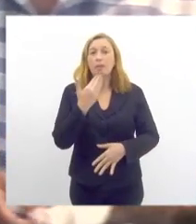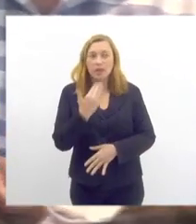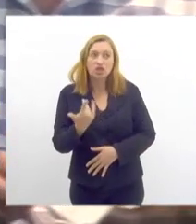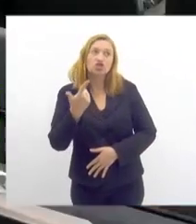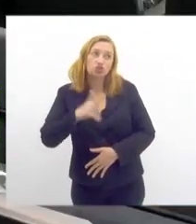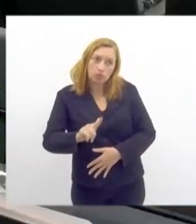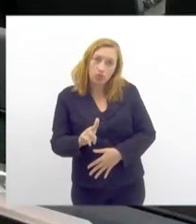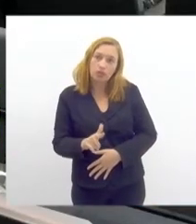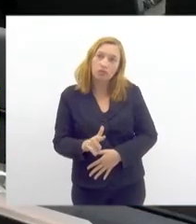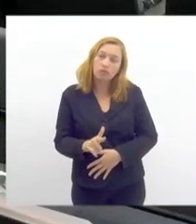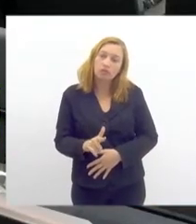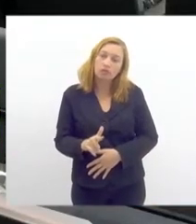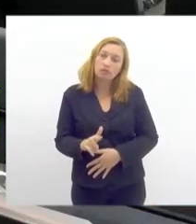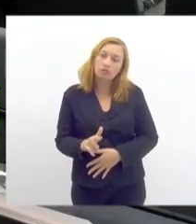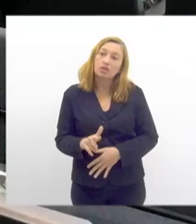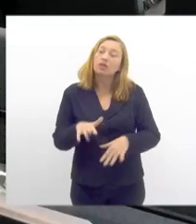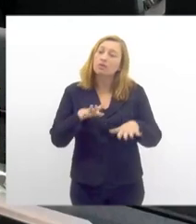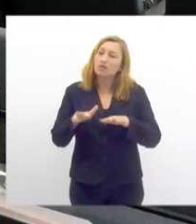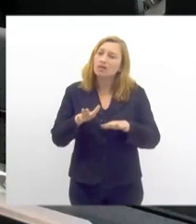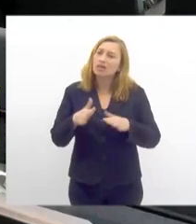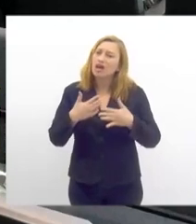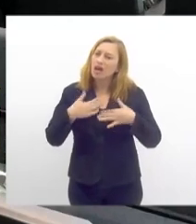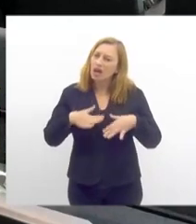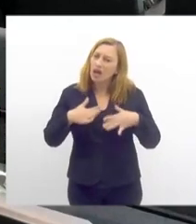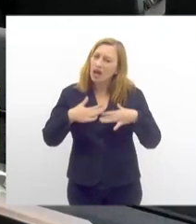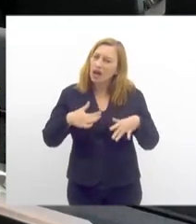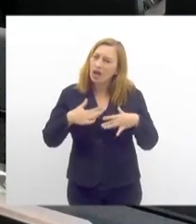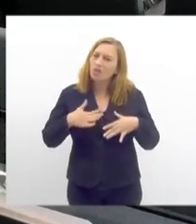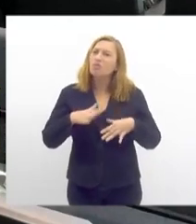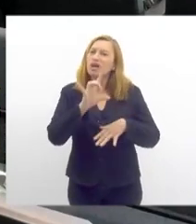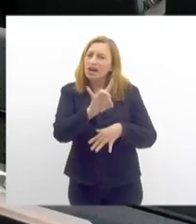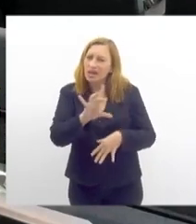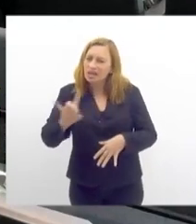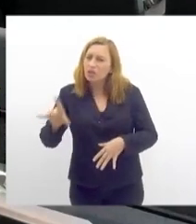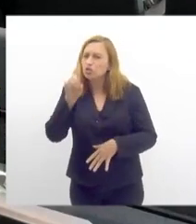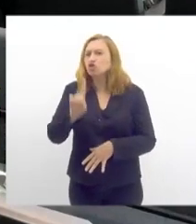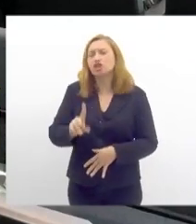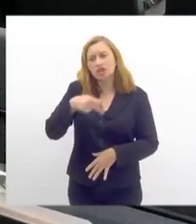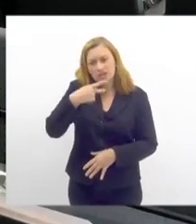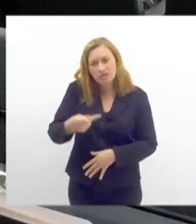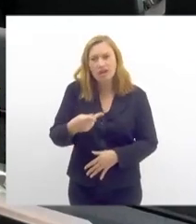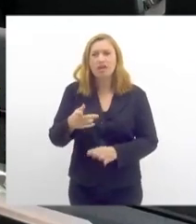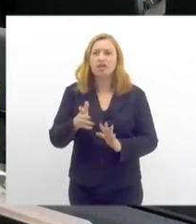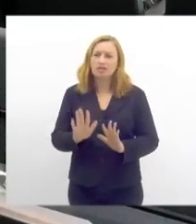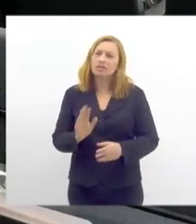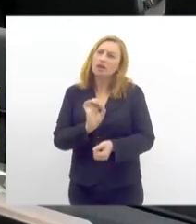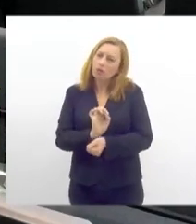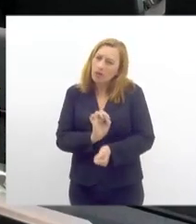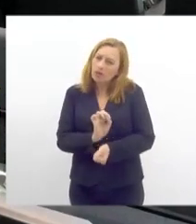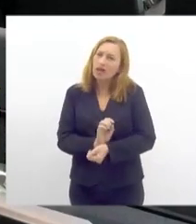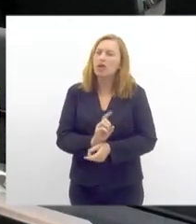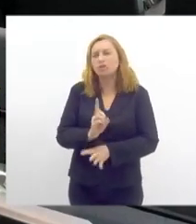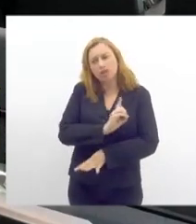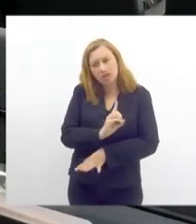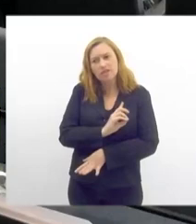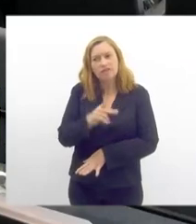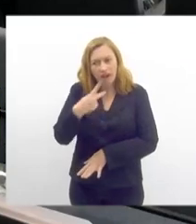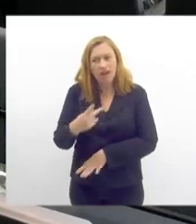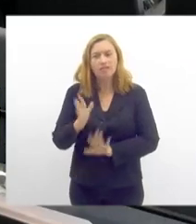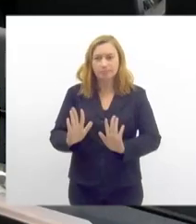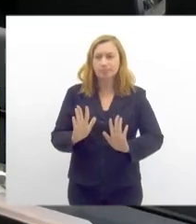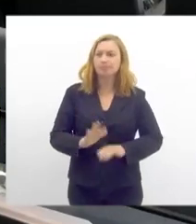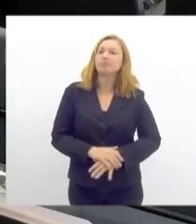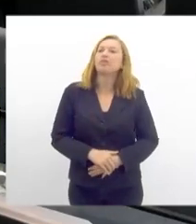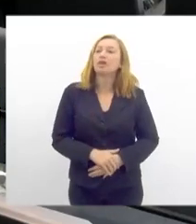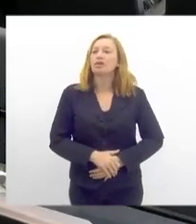vez, para que as manifestações sejam de forma posterior. Todo mundo vai ter direito à manifestação, mas esperar o DETRAN fazer a exposição. Então,